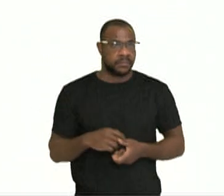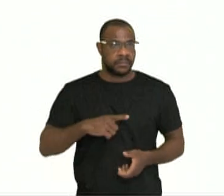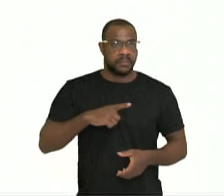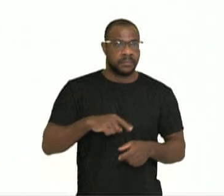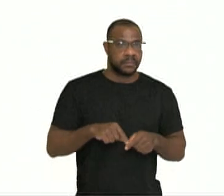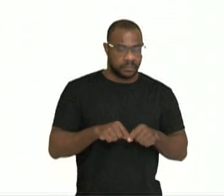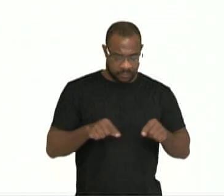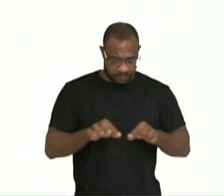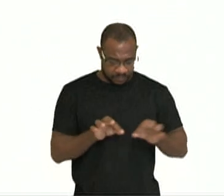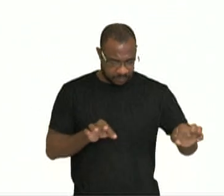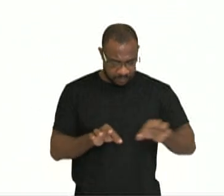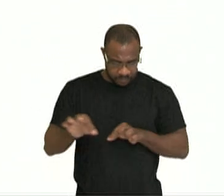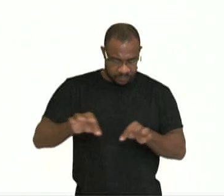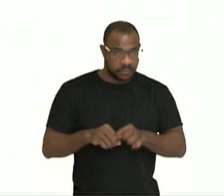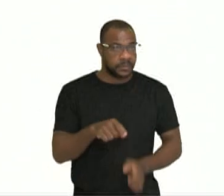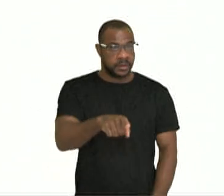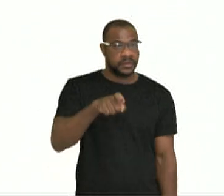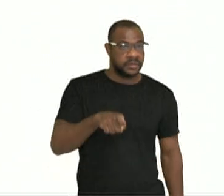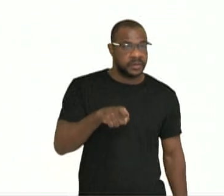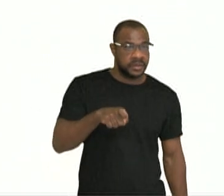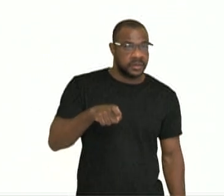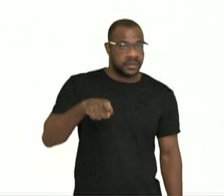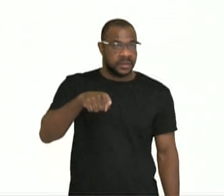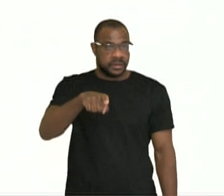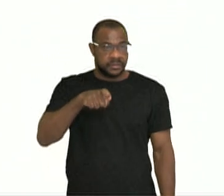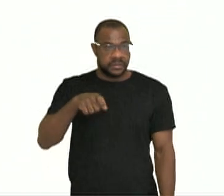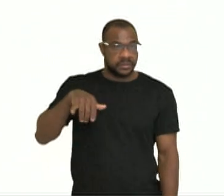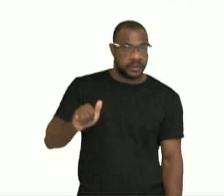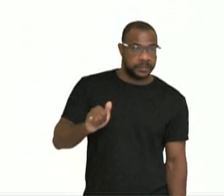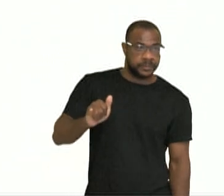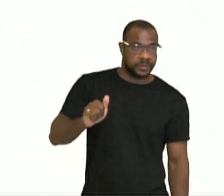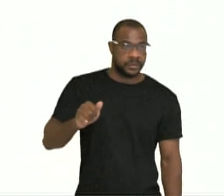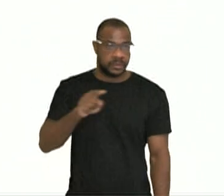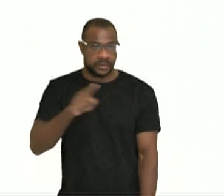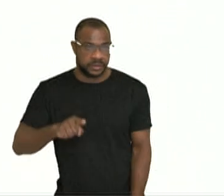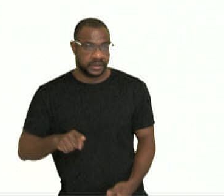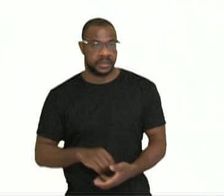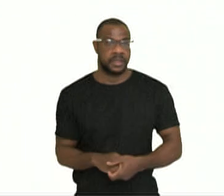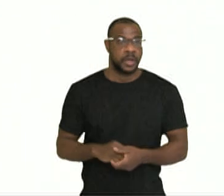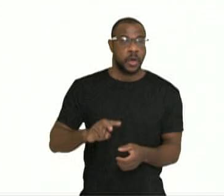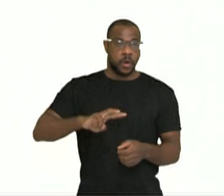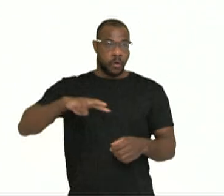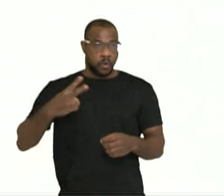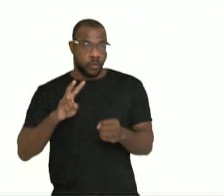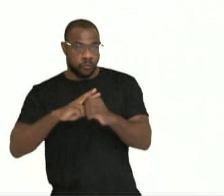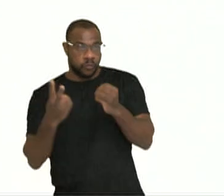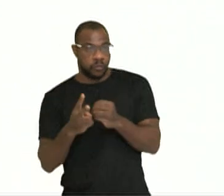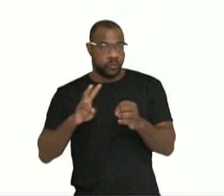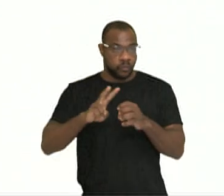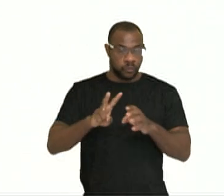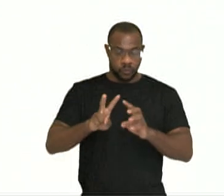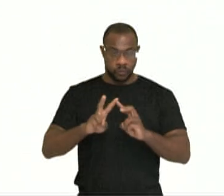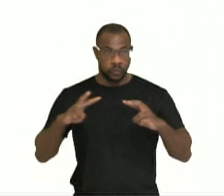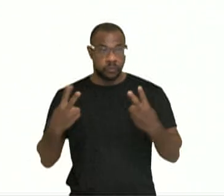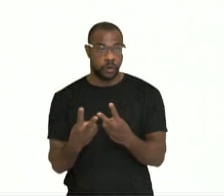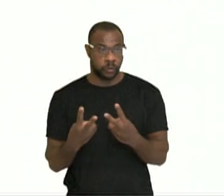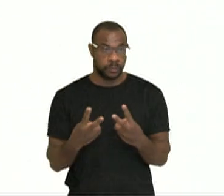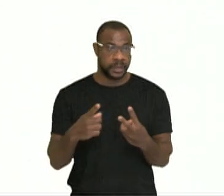y e z. O volume dos blocos da pilha do meio é dada pelo monômio 2xyz.